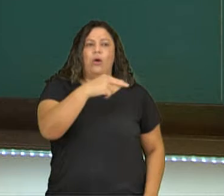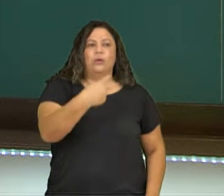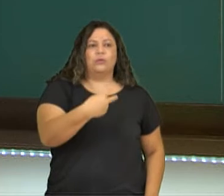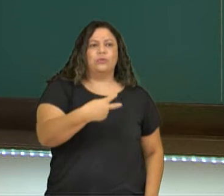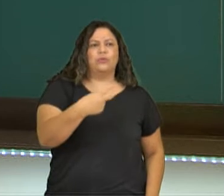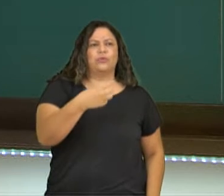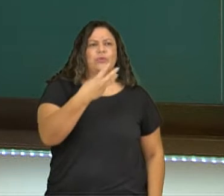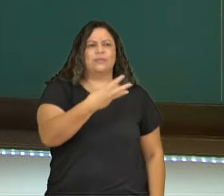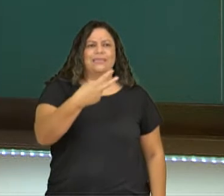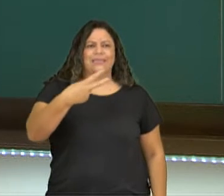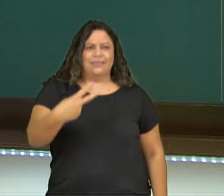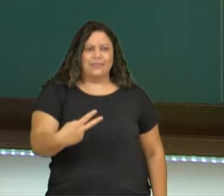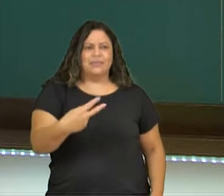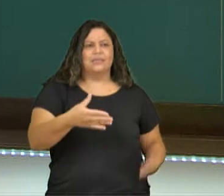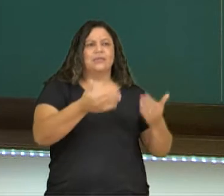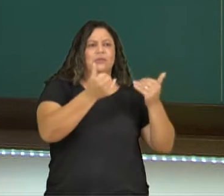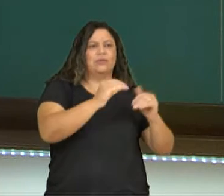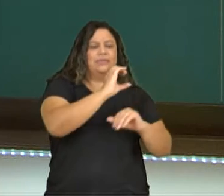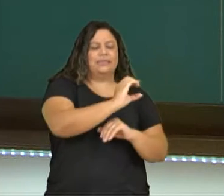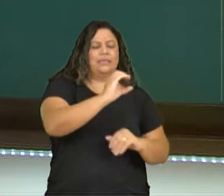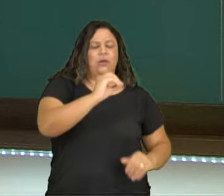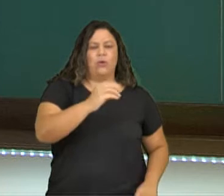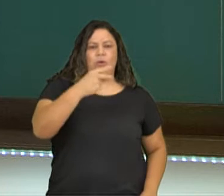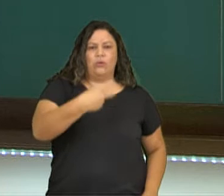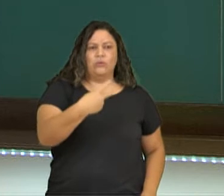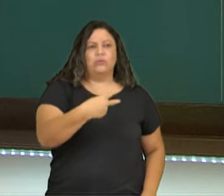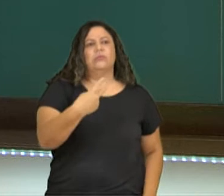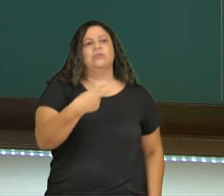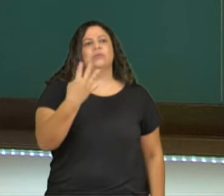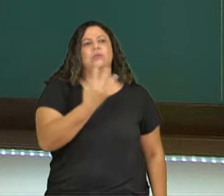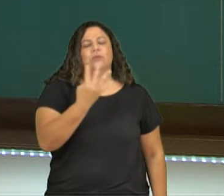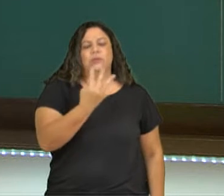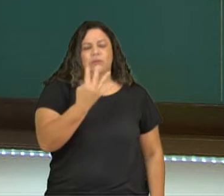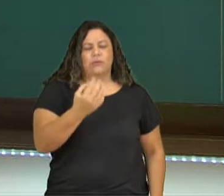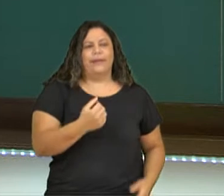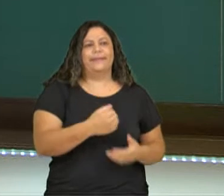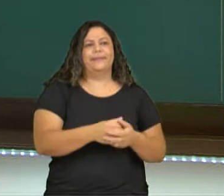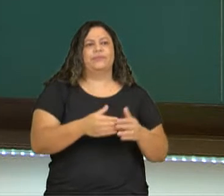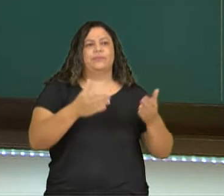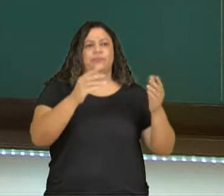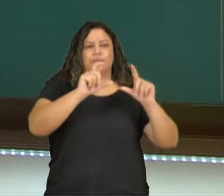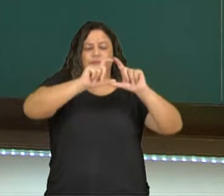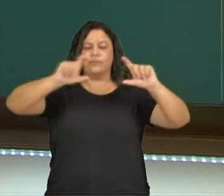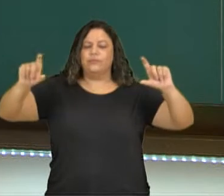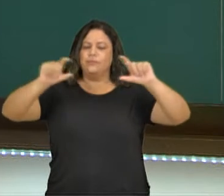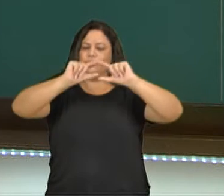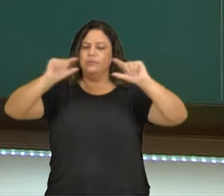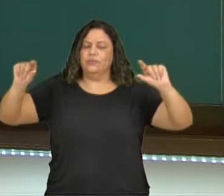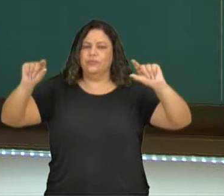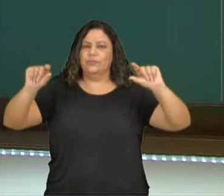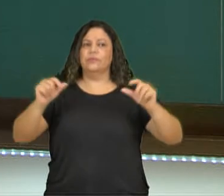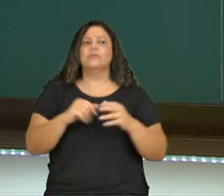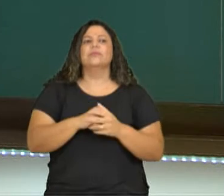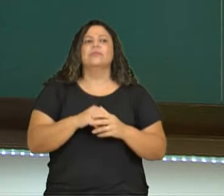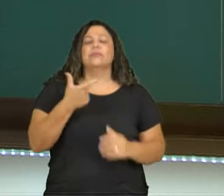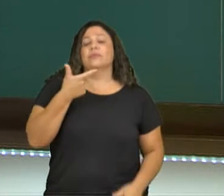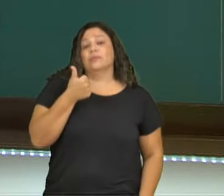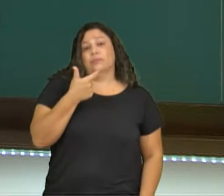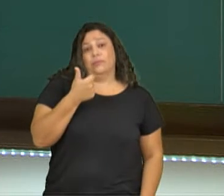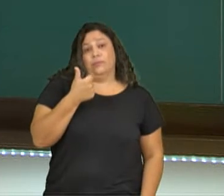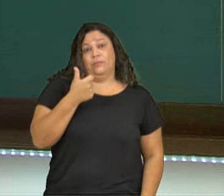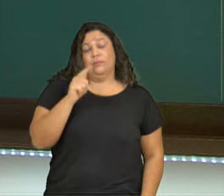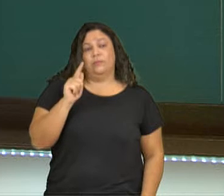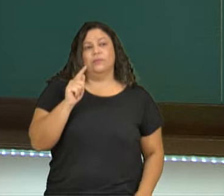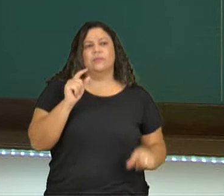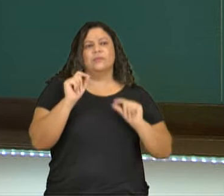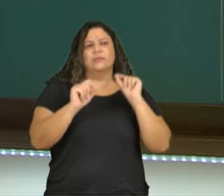e o CO2 44 gramas. As nossas substâncias envolvidas é o carbono e o CO2. Então, 12 gramas de